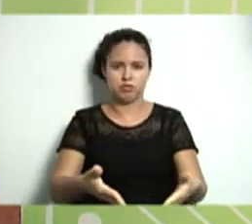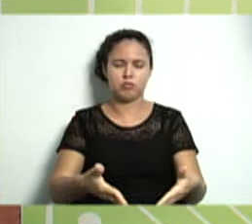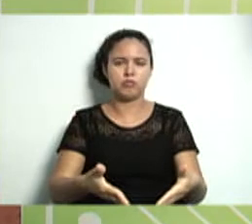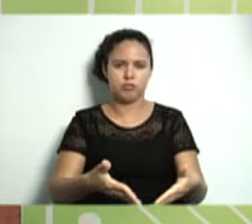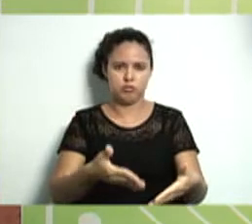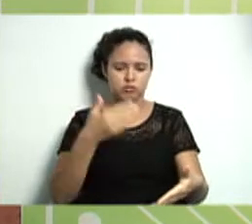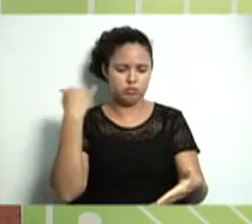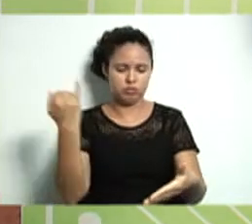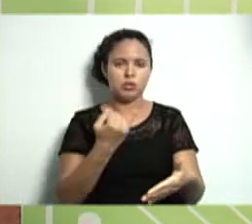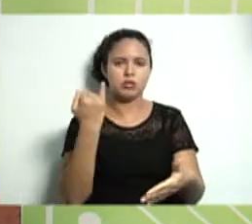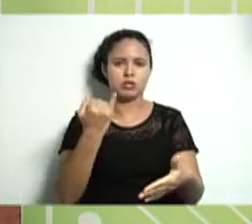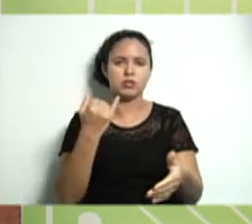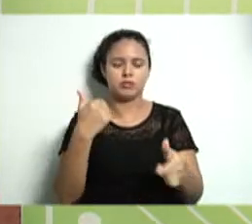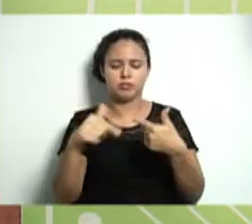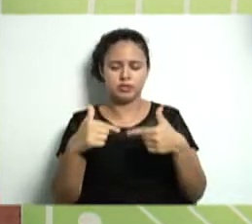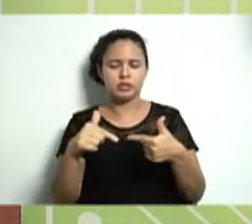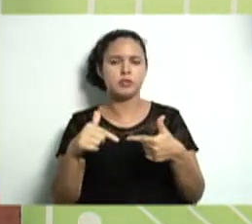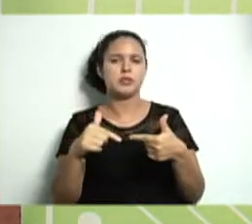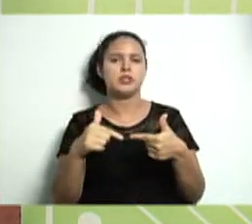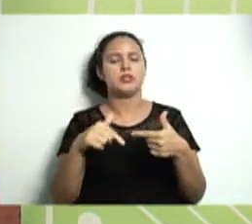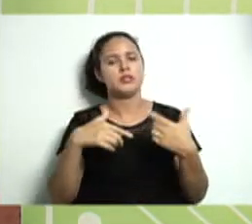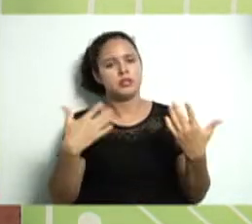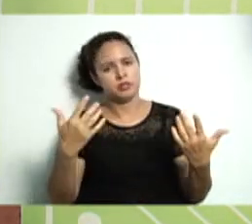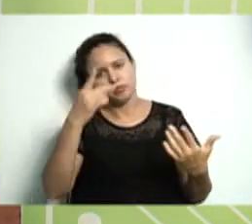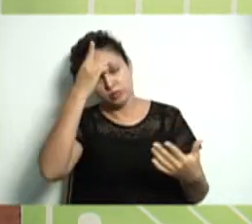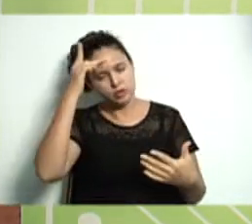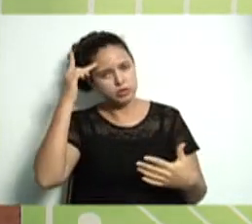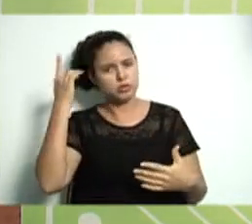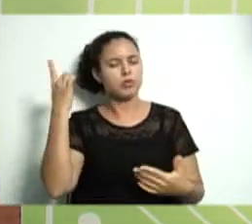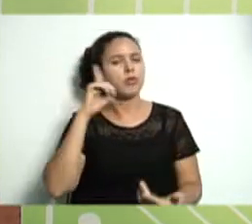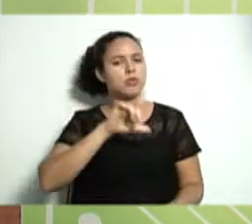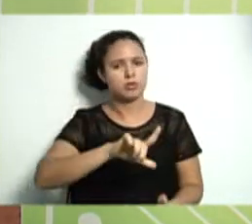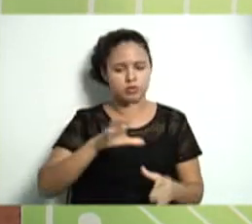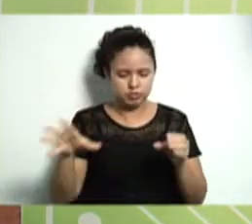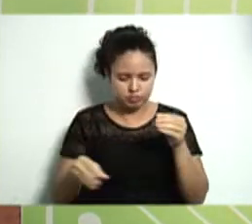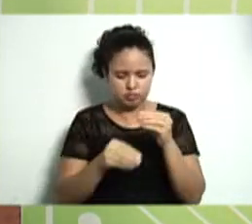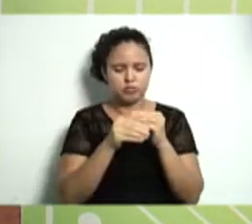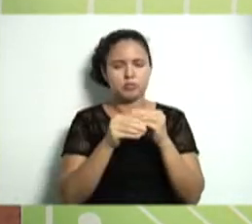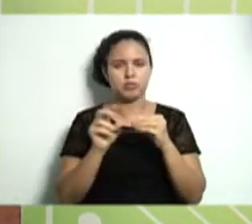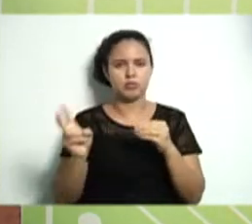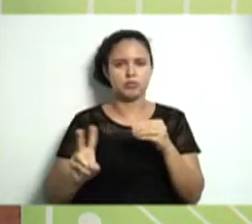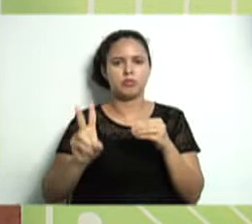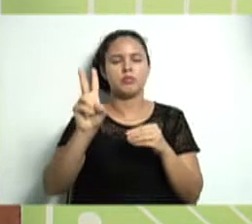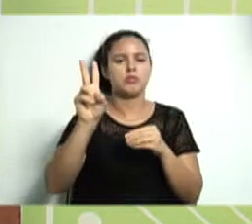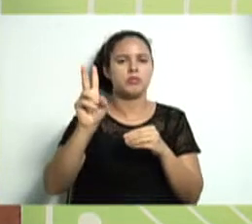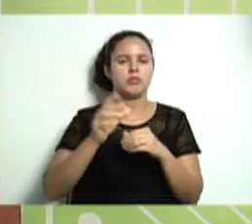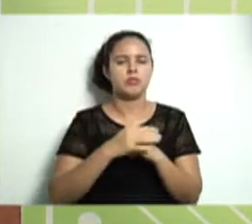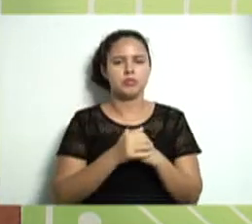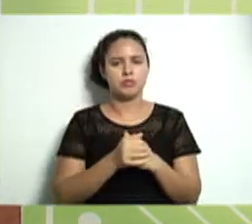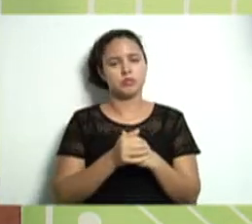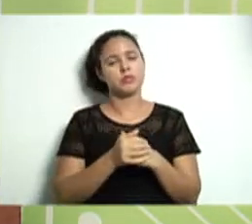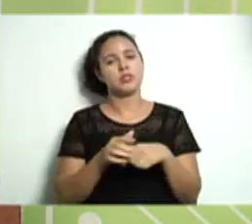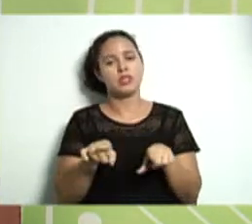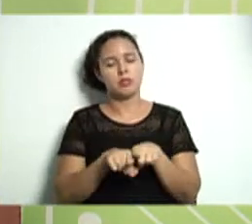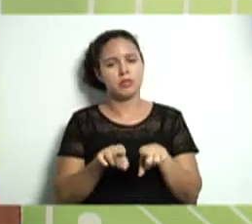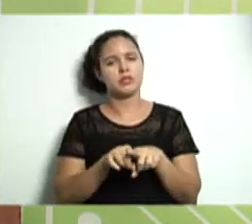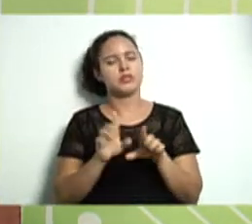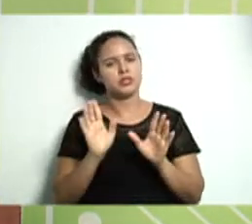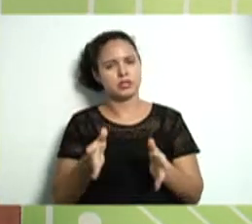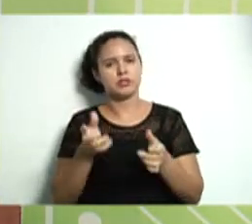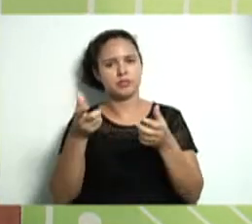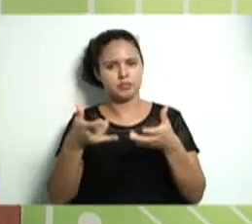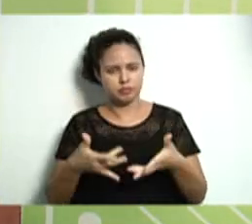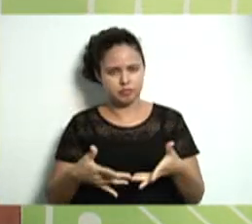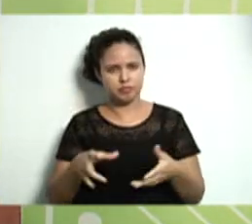né? Devido à sua capacidade de agregar valor. E nós já vimos, é uma coisa que a gente